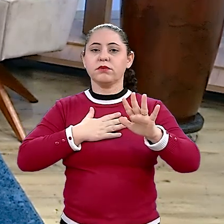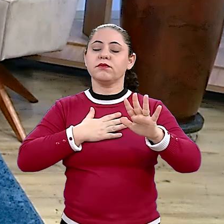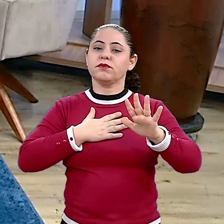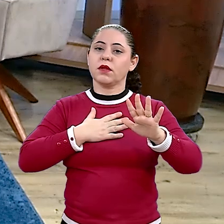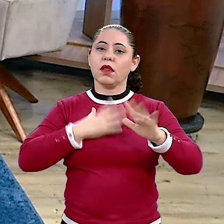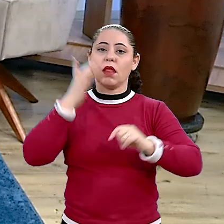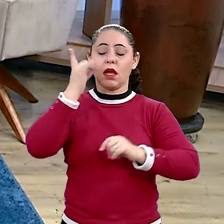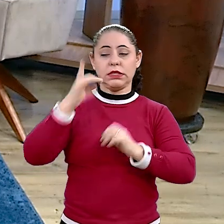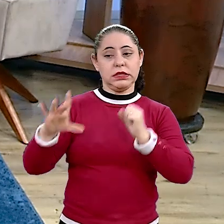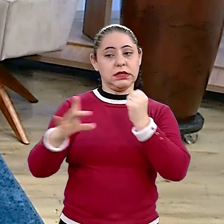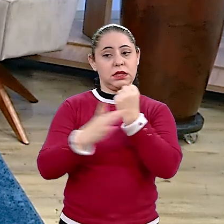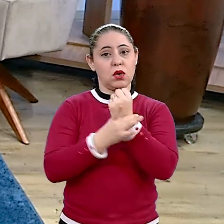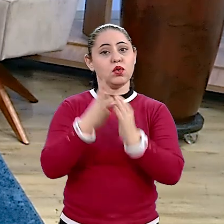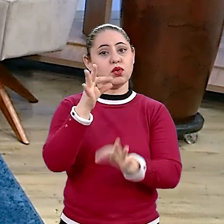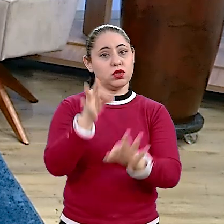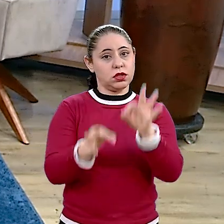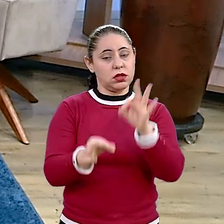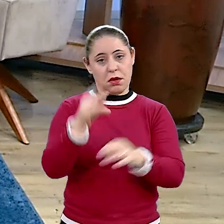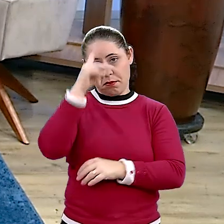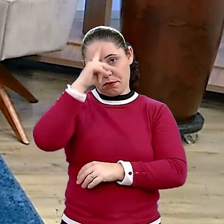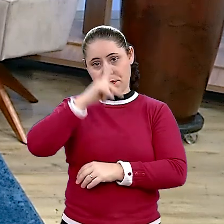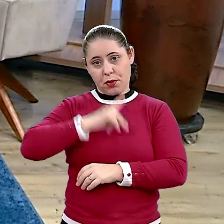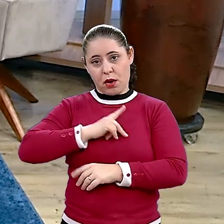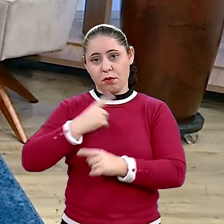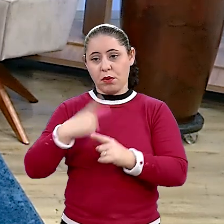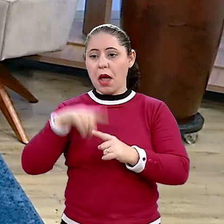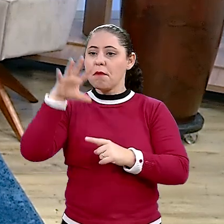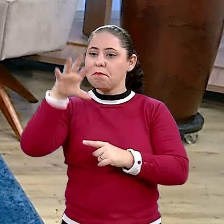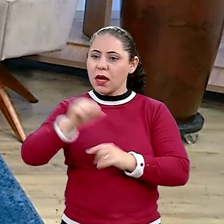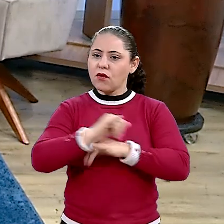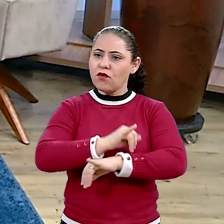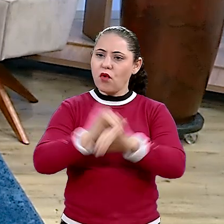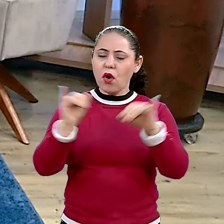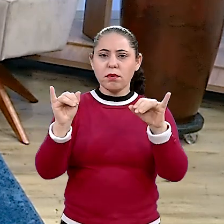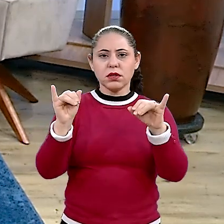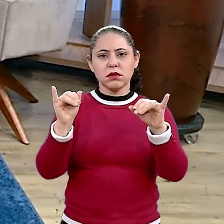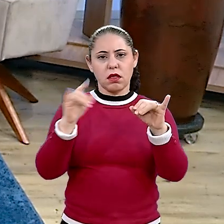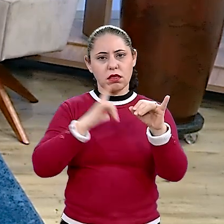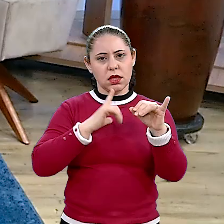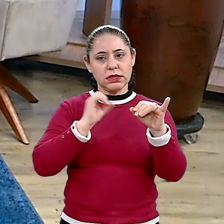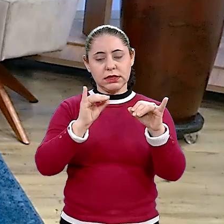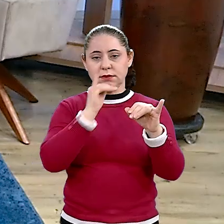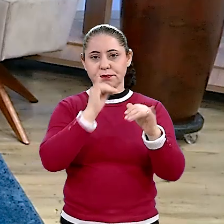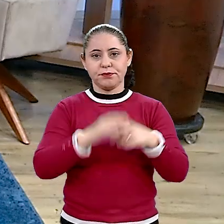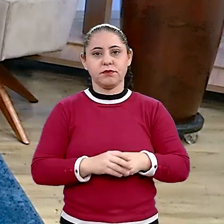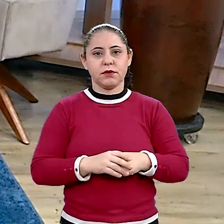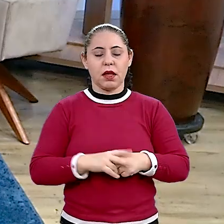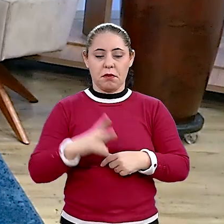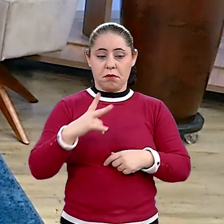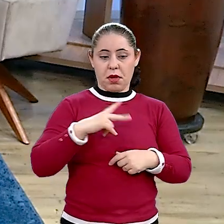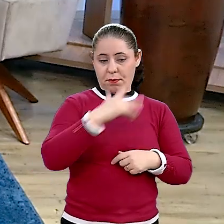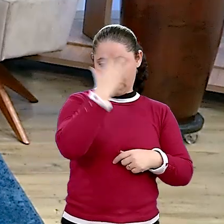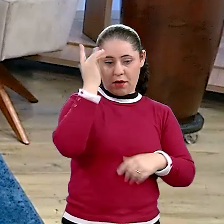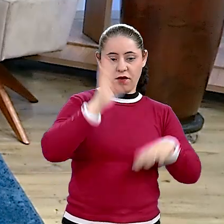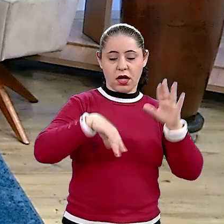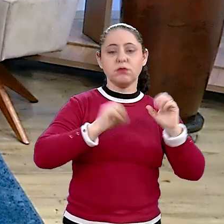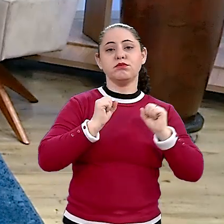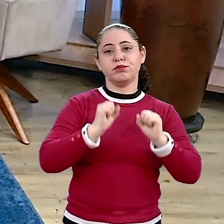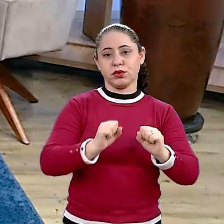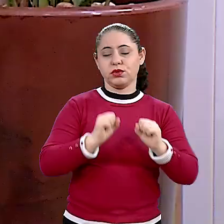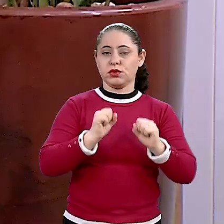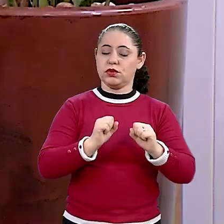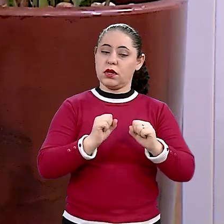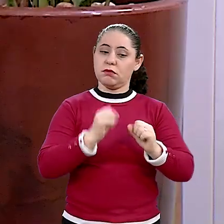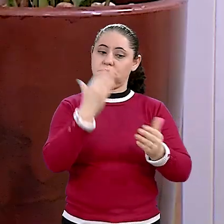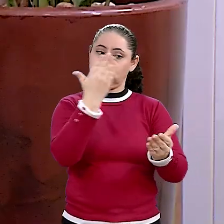que a segurança jurídica que eu tenho por pegar esses dados e tornar público, porque se pegasse um particular, eventualmente poderia sofrer